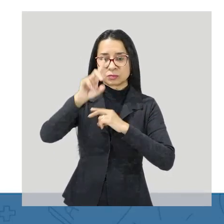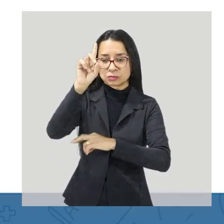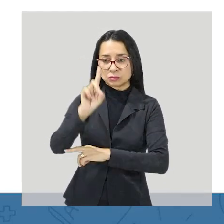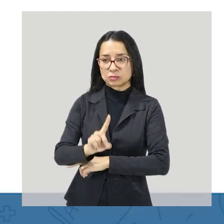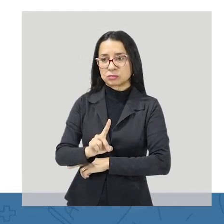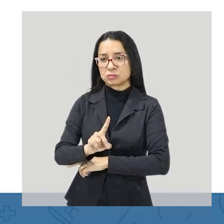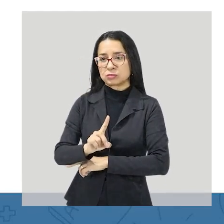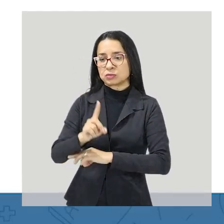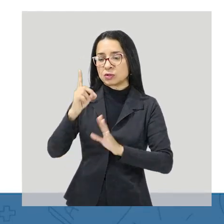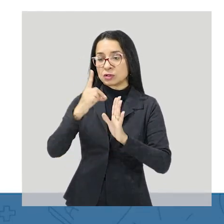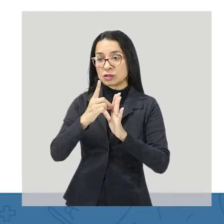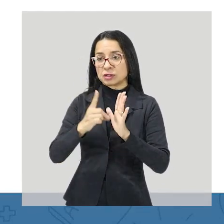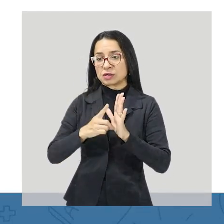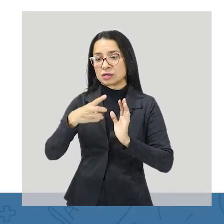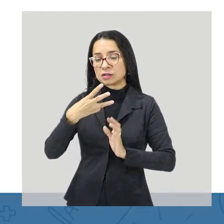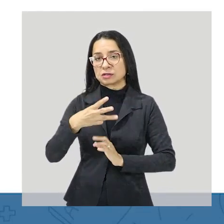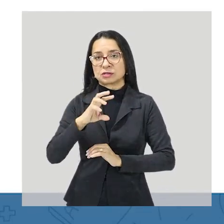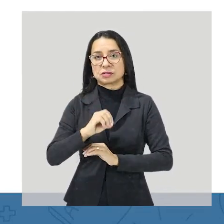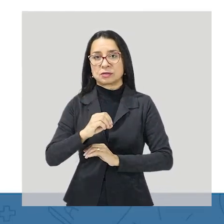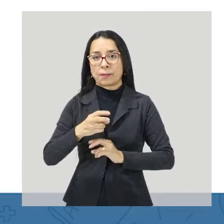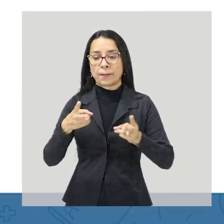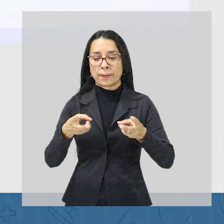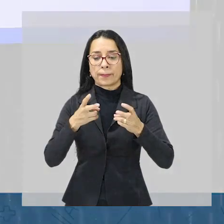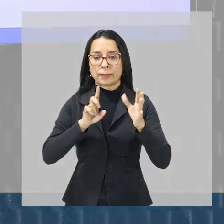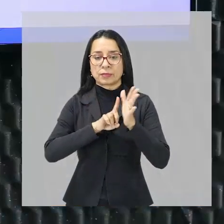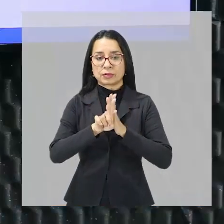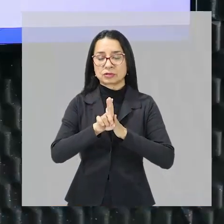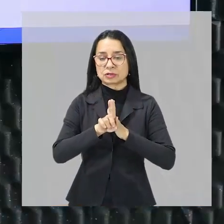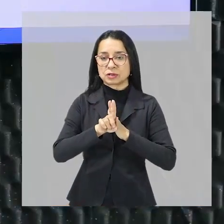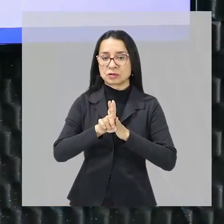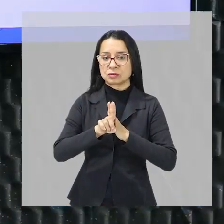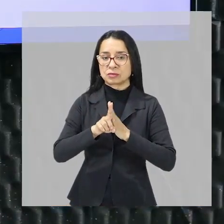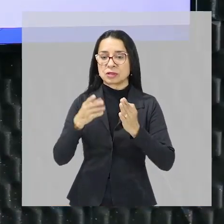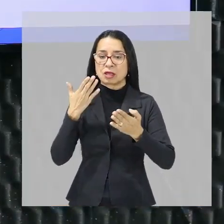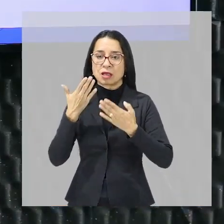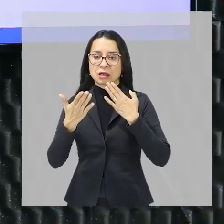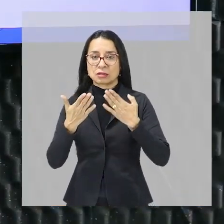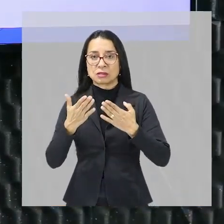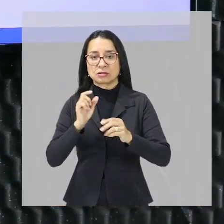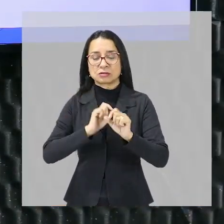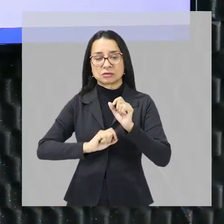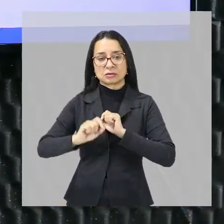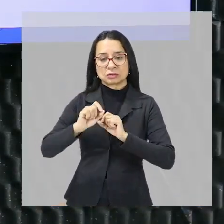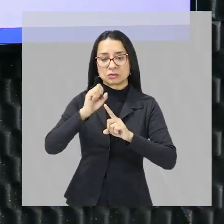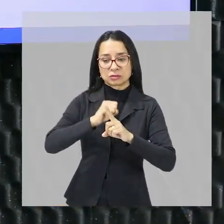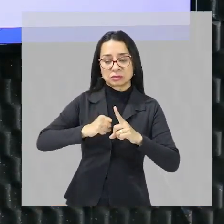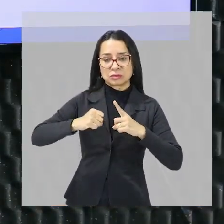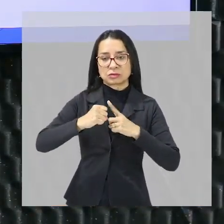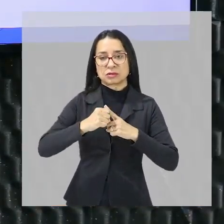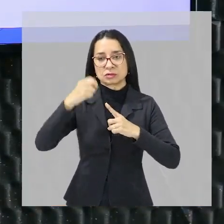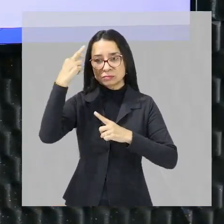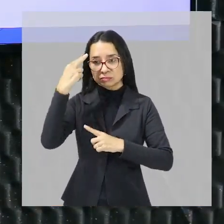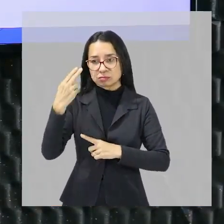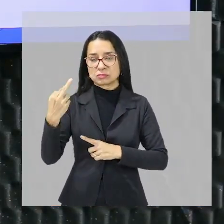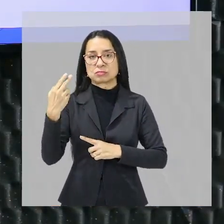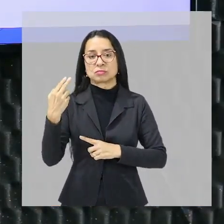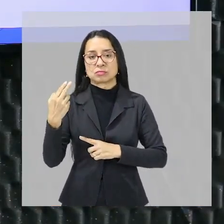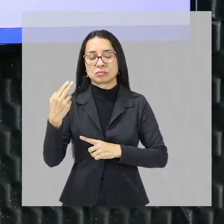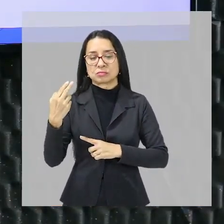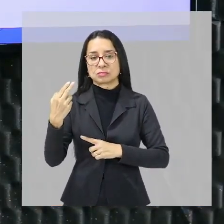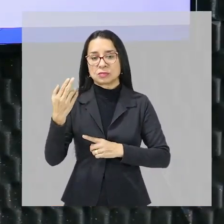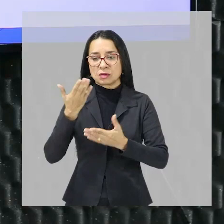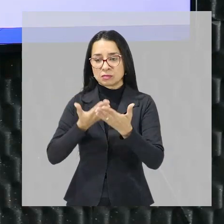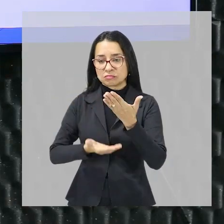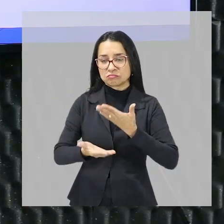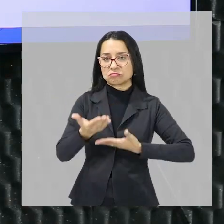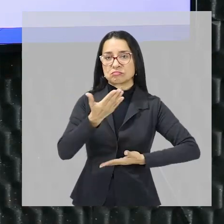de 30? Percebe que é uma questão que ela está dialogando a sociologia com a história. Você